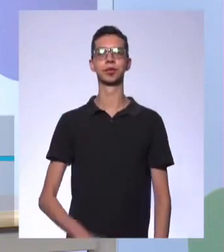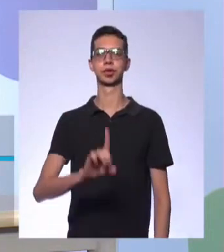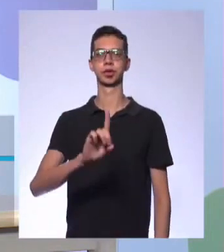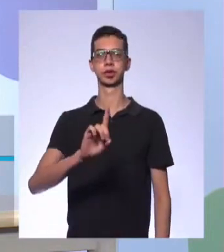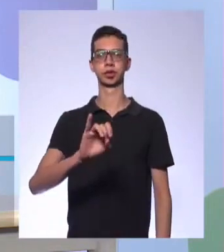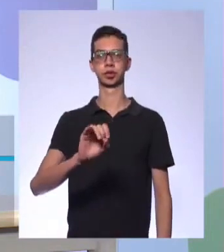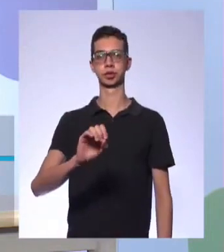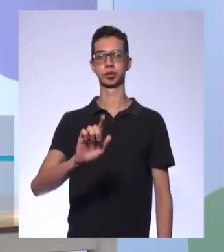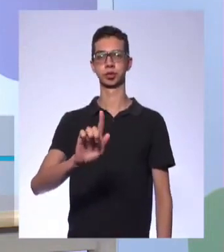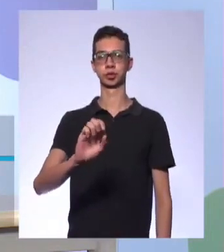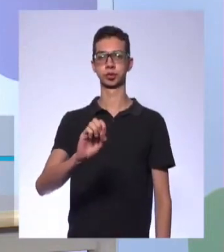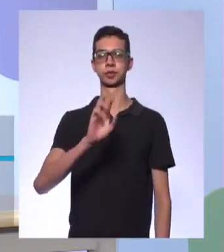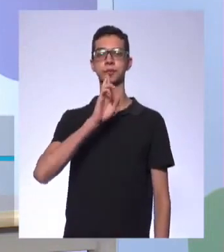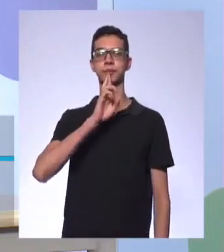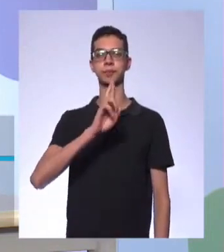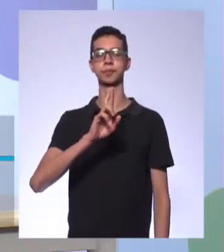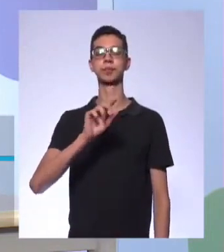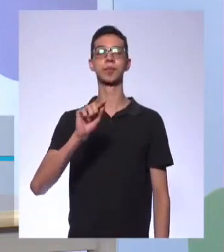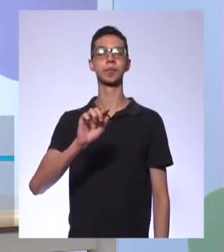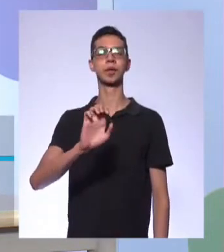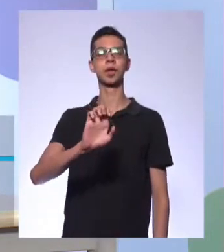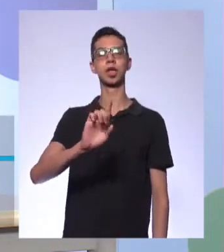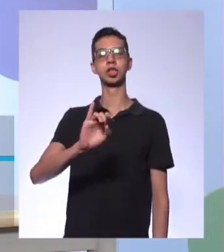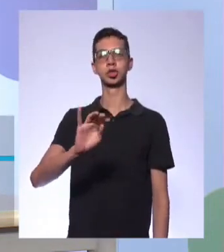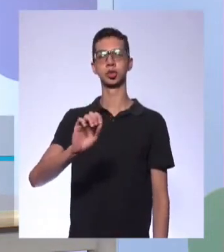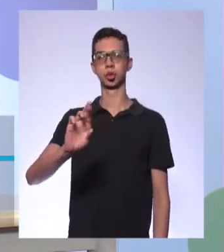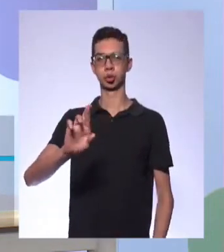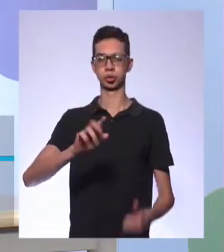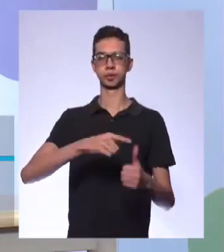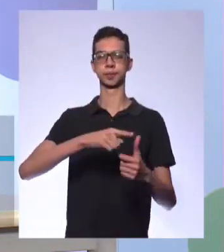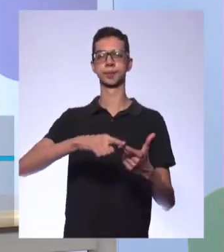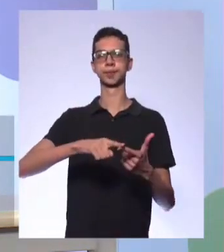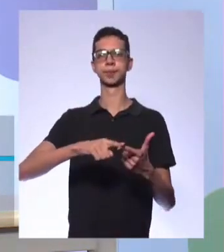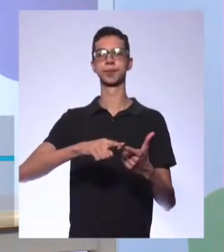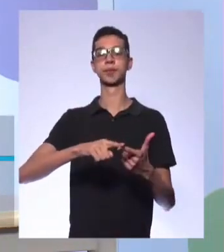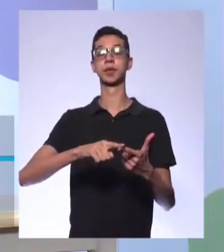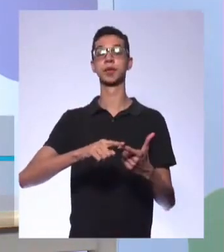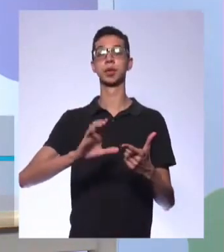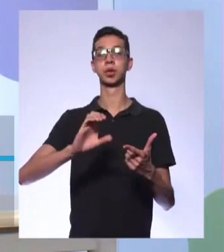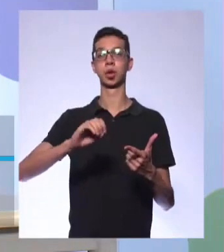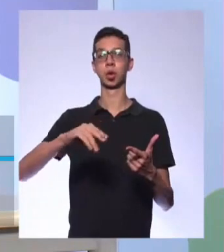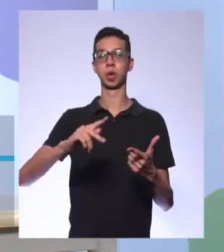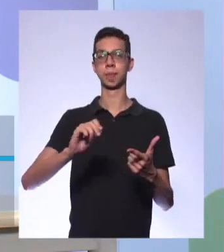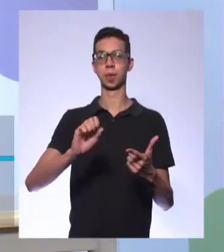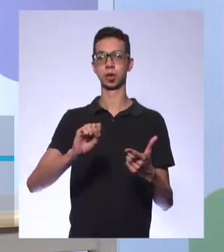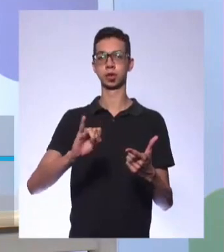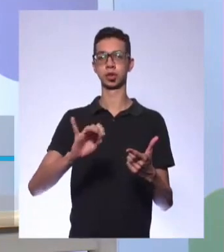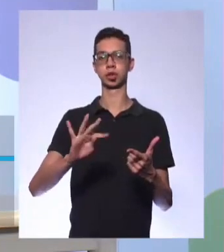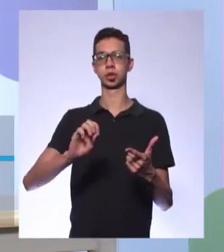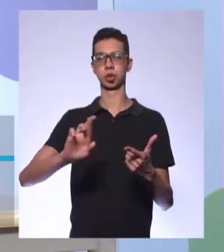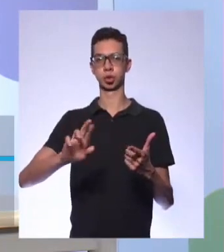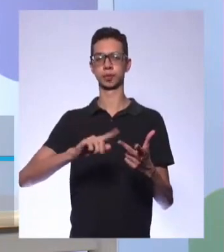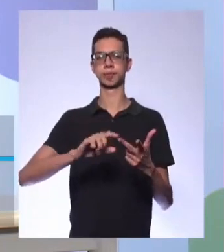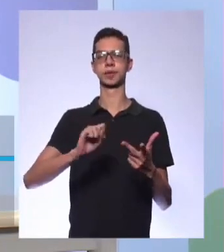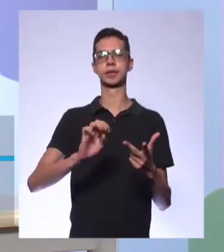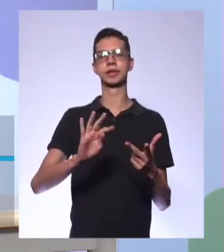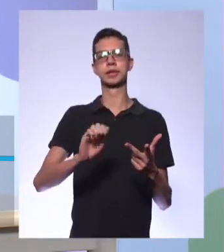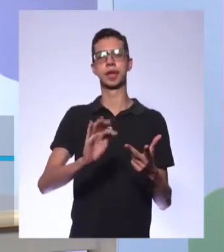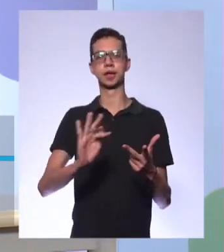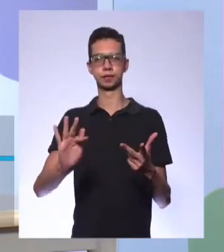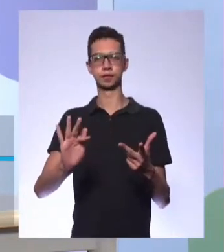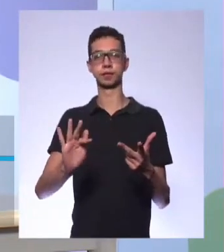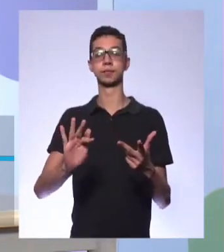Diogo, editor, compositor, todo o staff e depende do tamanho do show, legal.